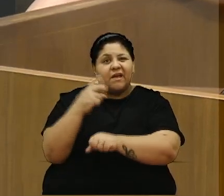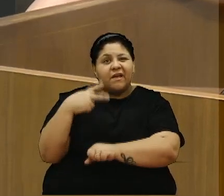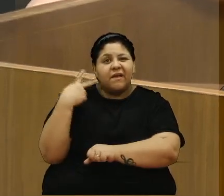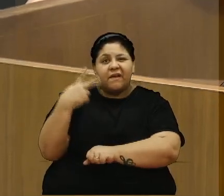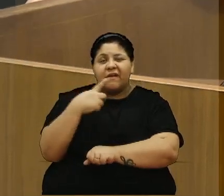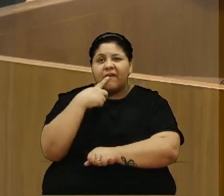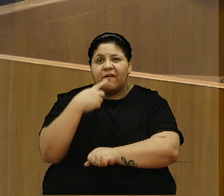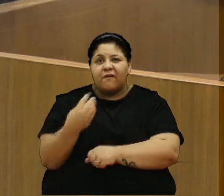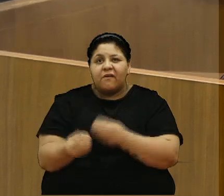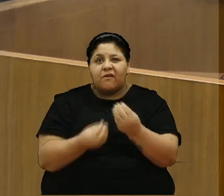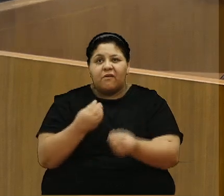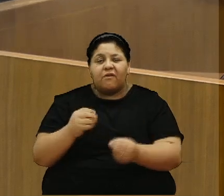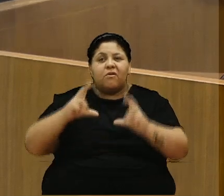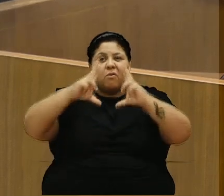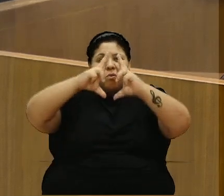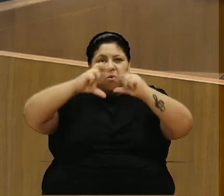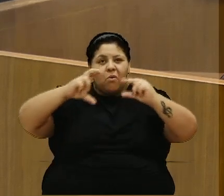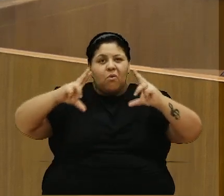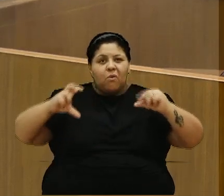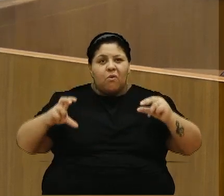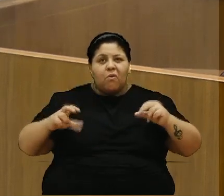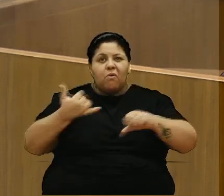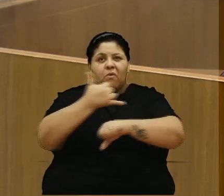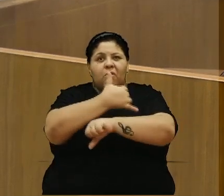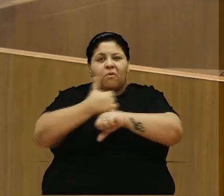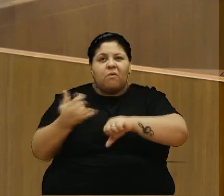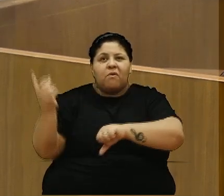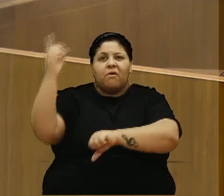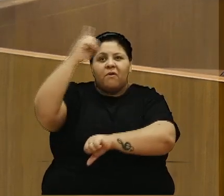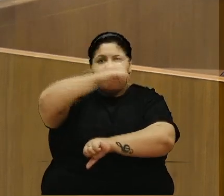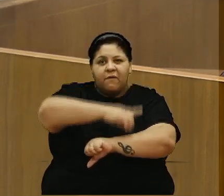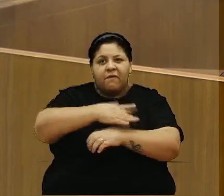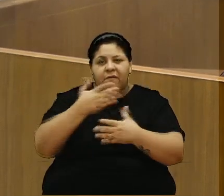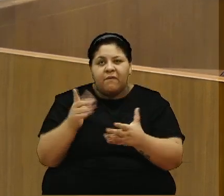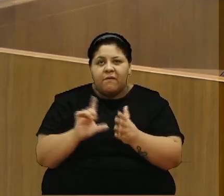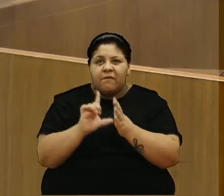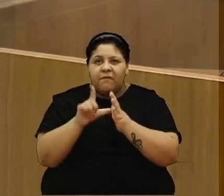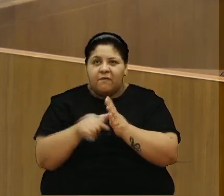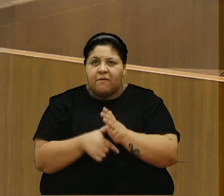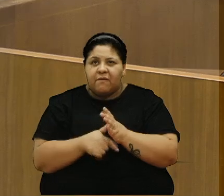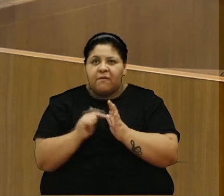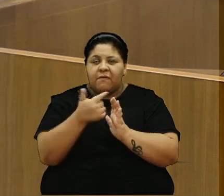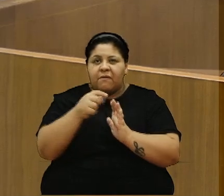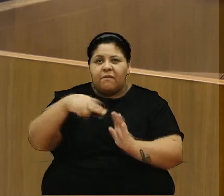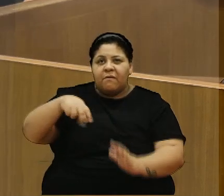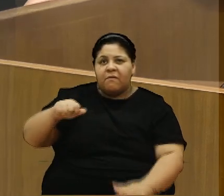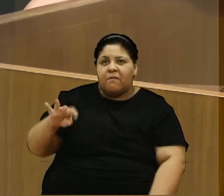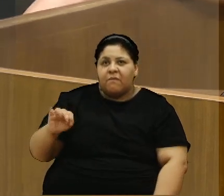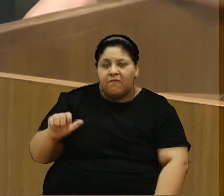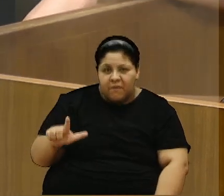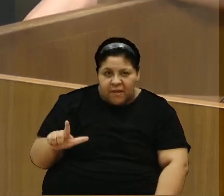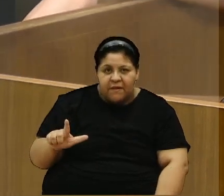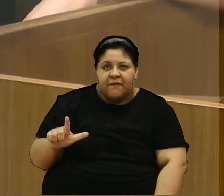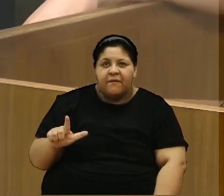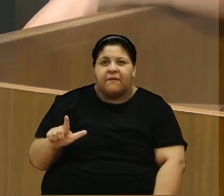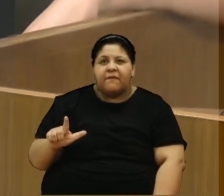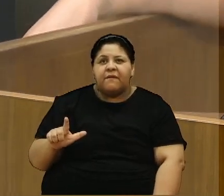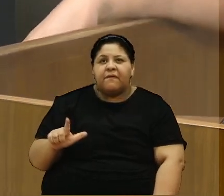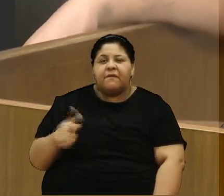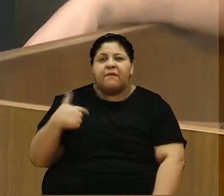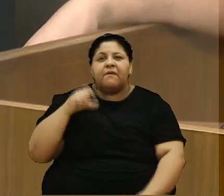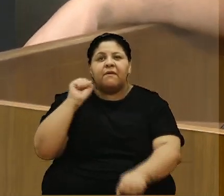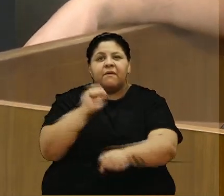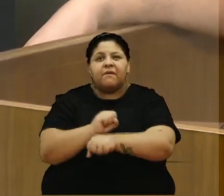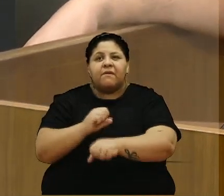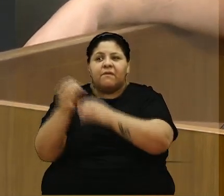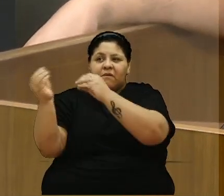Rose, que como está lá em Florianópolis, está passando uns dias em Florianópolis e depois vai passar outros dias lá em Natal, Rio Grande do Norte, eu espero que ela